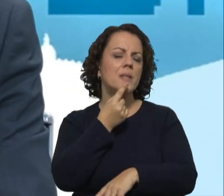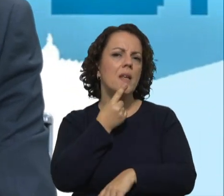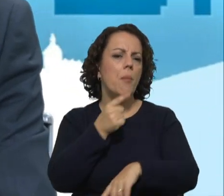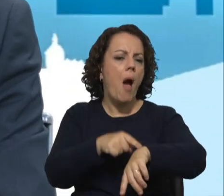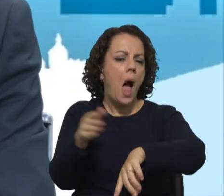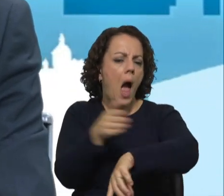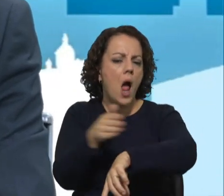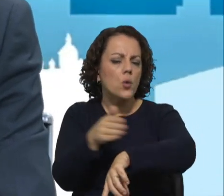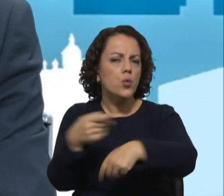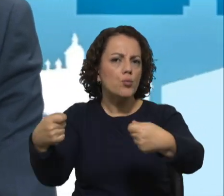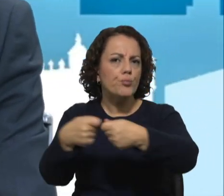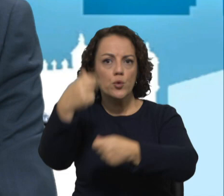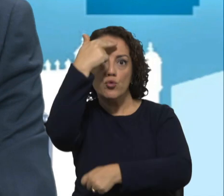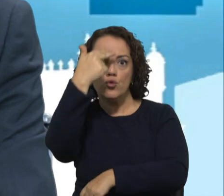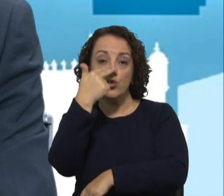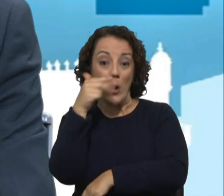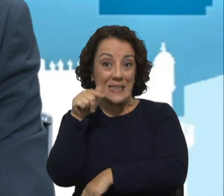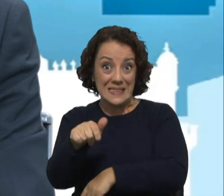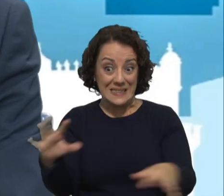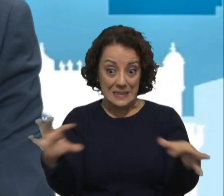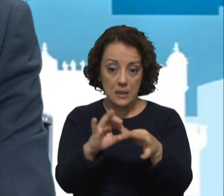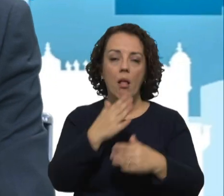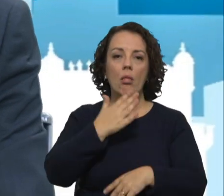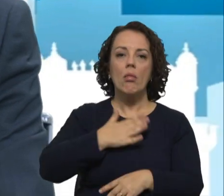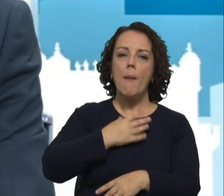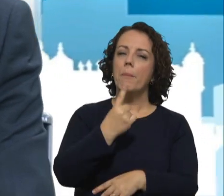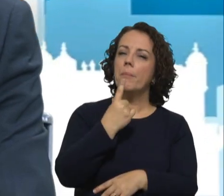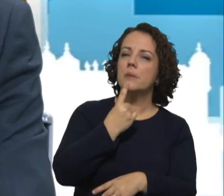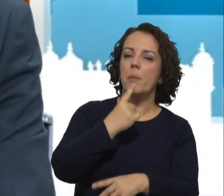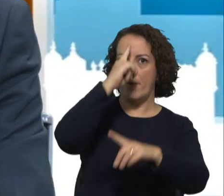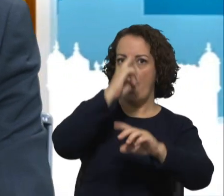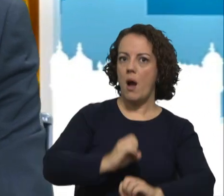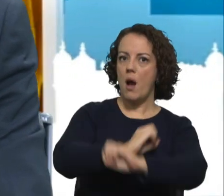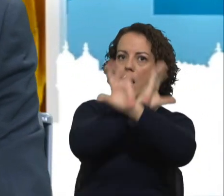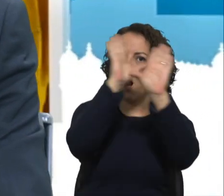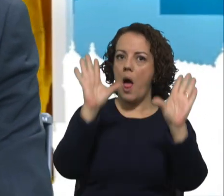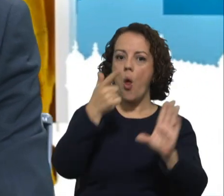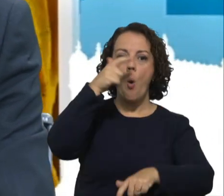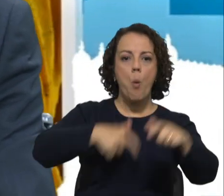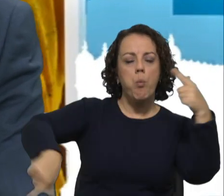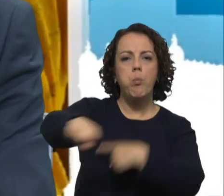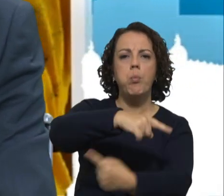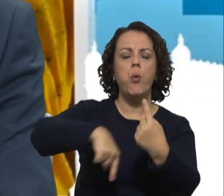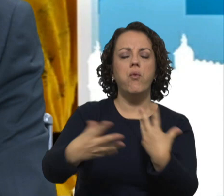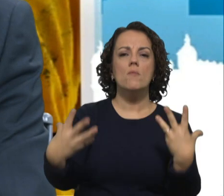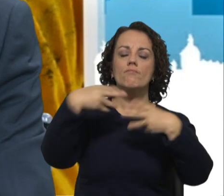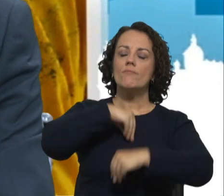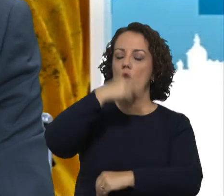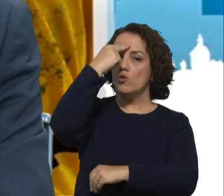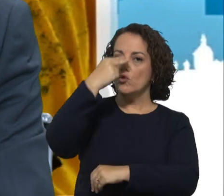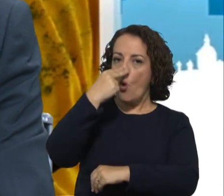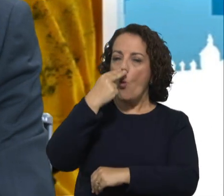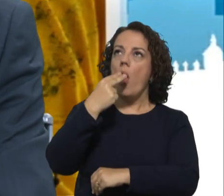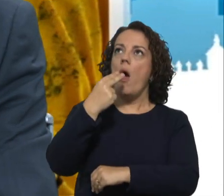a perceber qual foi a experiência histórica de salvação que este povo fez e como é que ele decidiu colocá-la